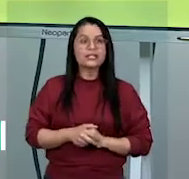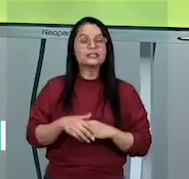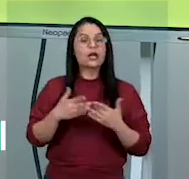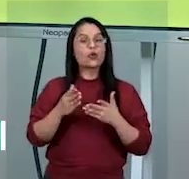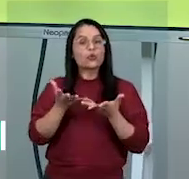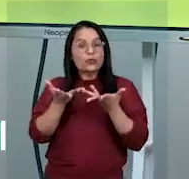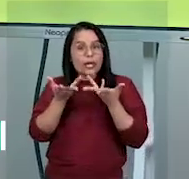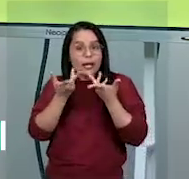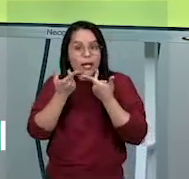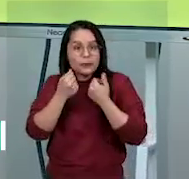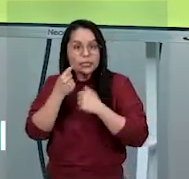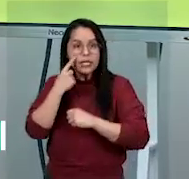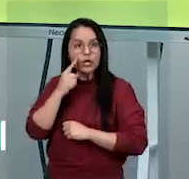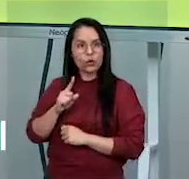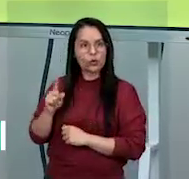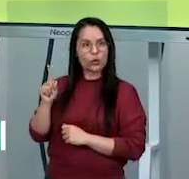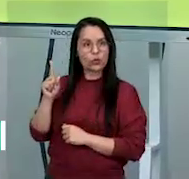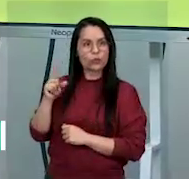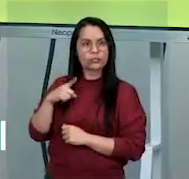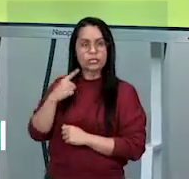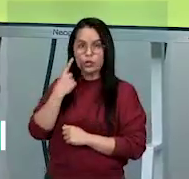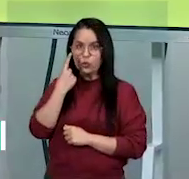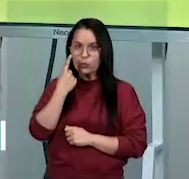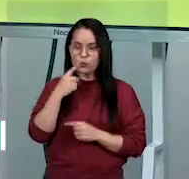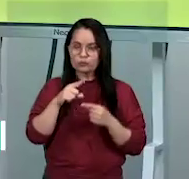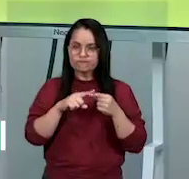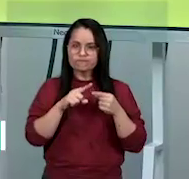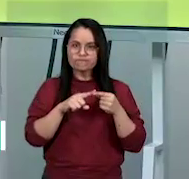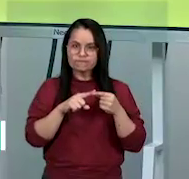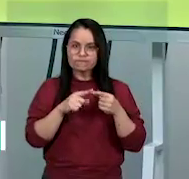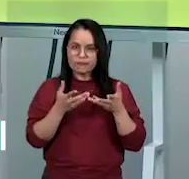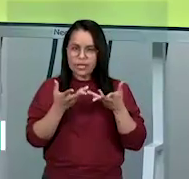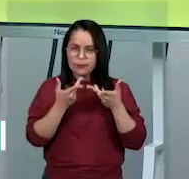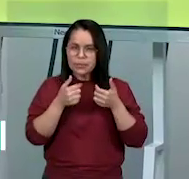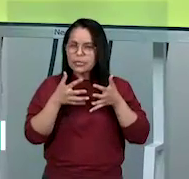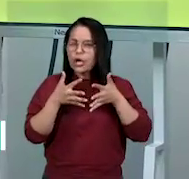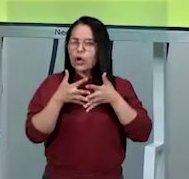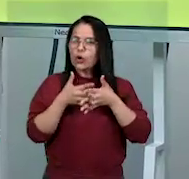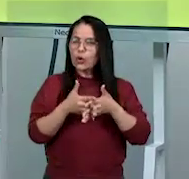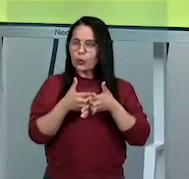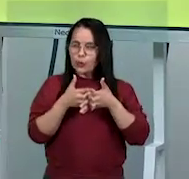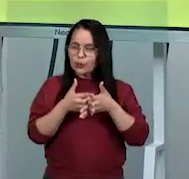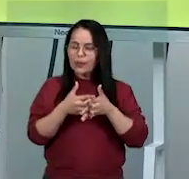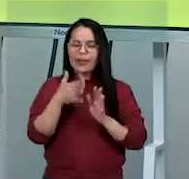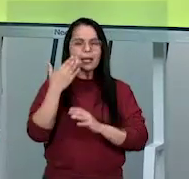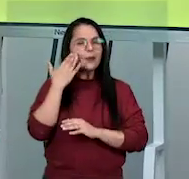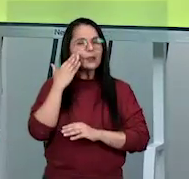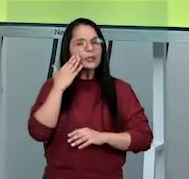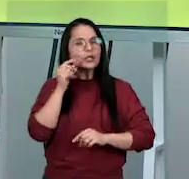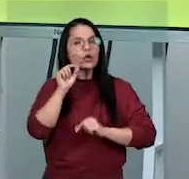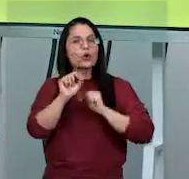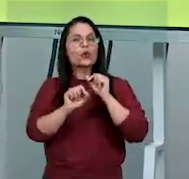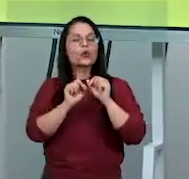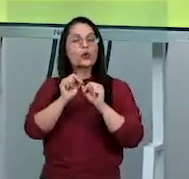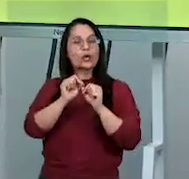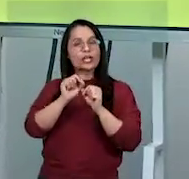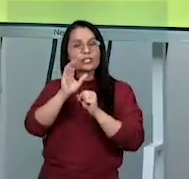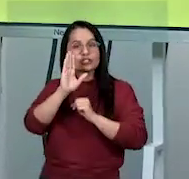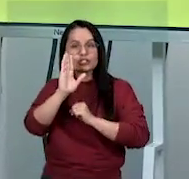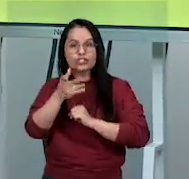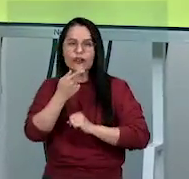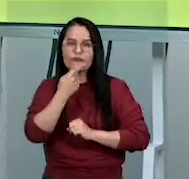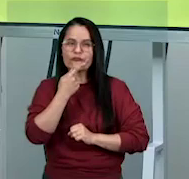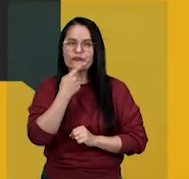nas habilidades. Nós temos uma habilidade e ela é bem complexa para a gente entender aquilo que a gente já